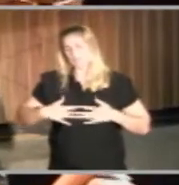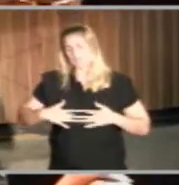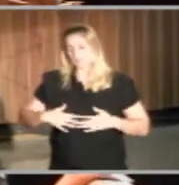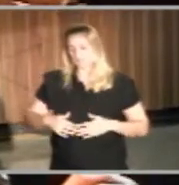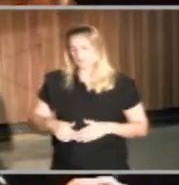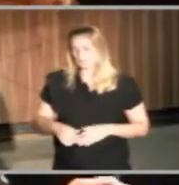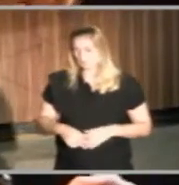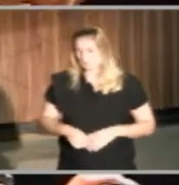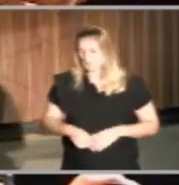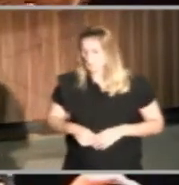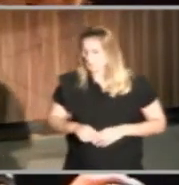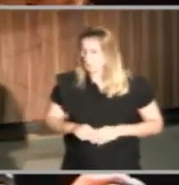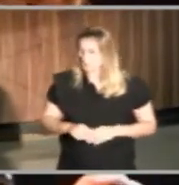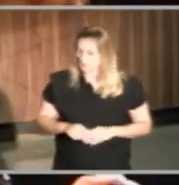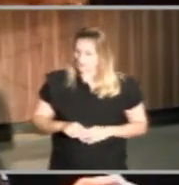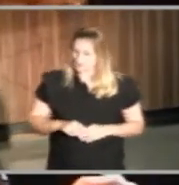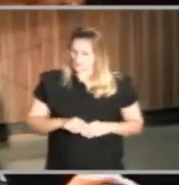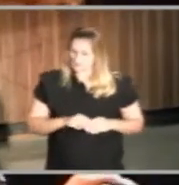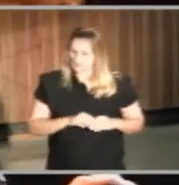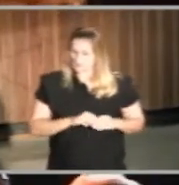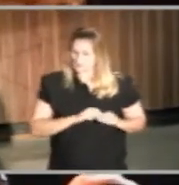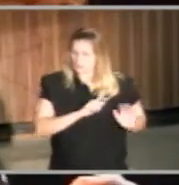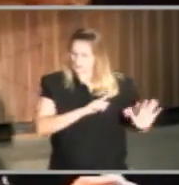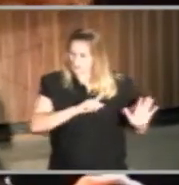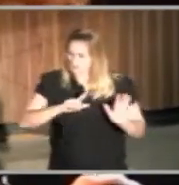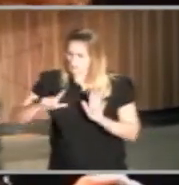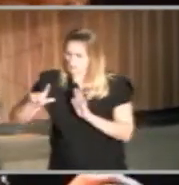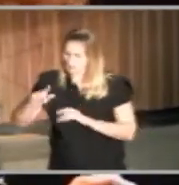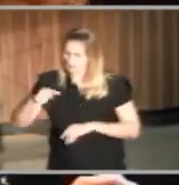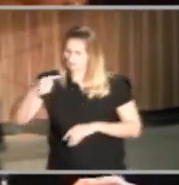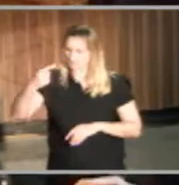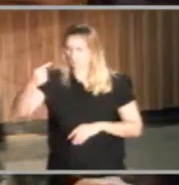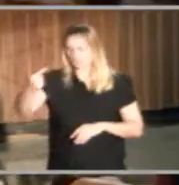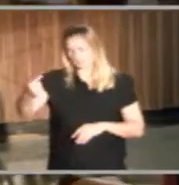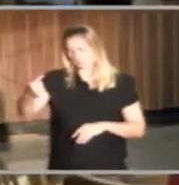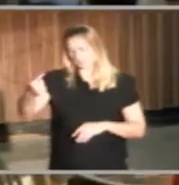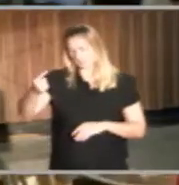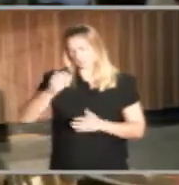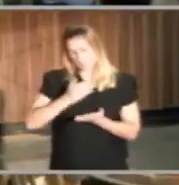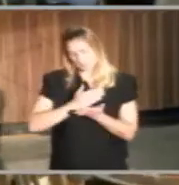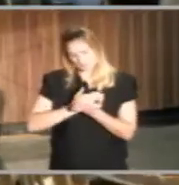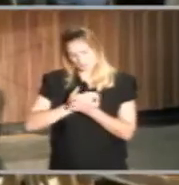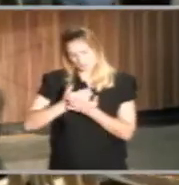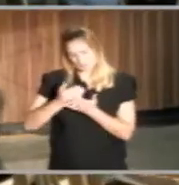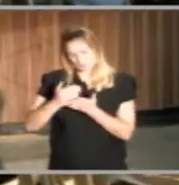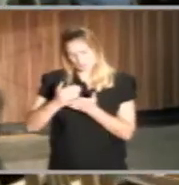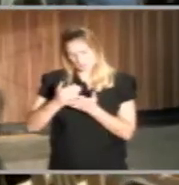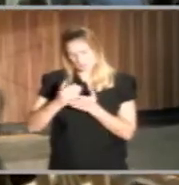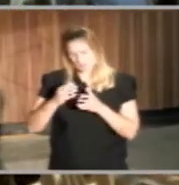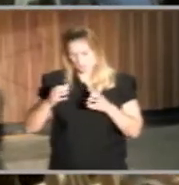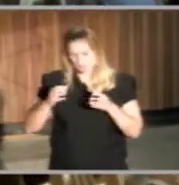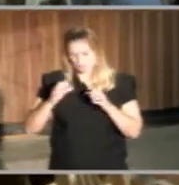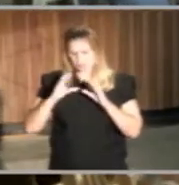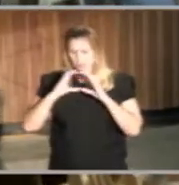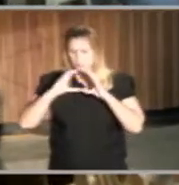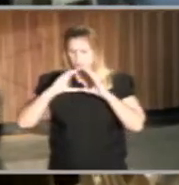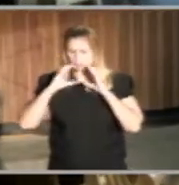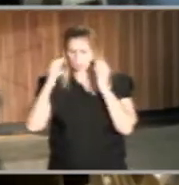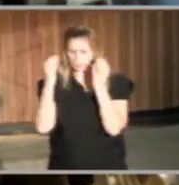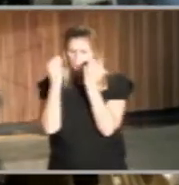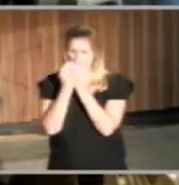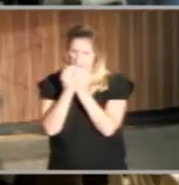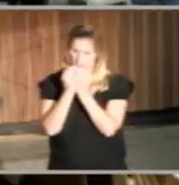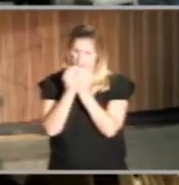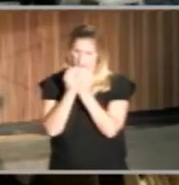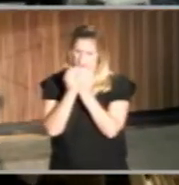começaremos os trabalhos da Convenção Batista Brasileira e na outra semana teremos a Assembleia. Que o